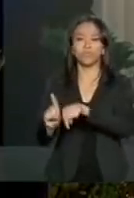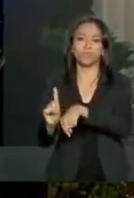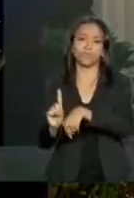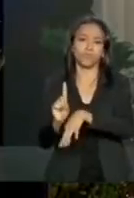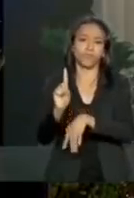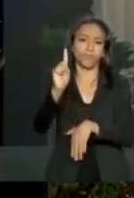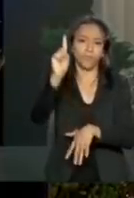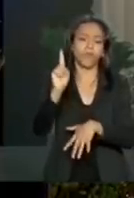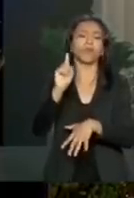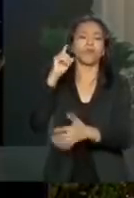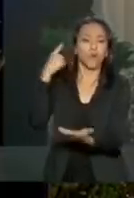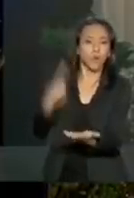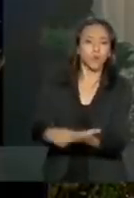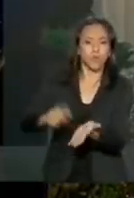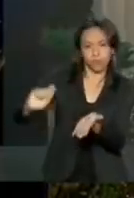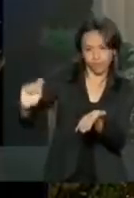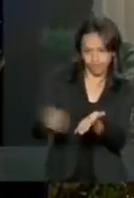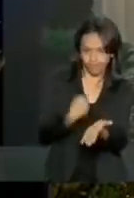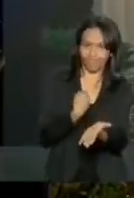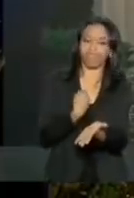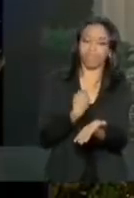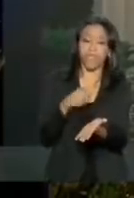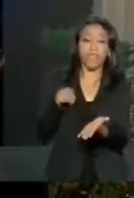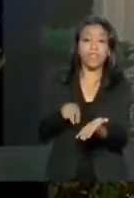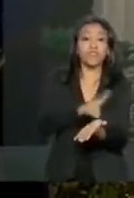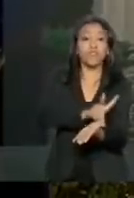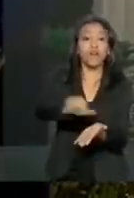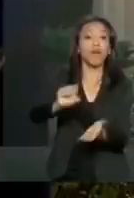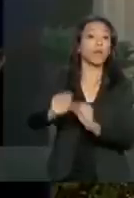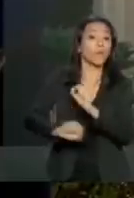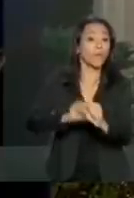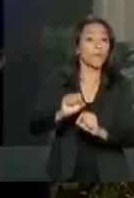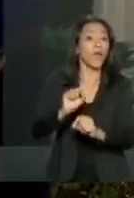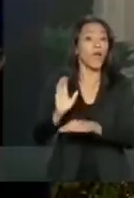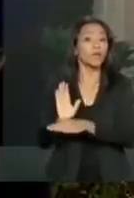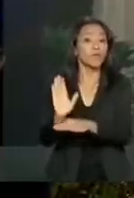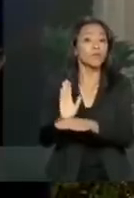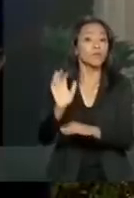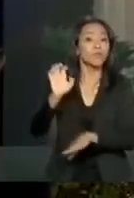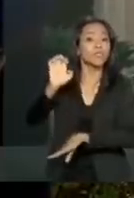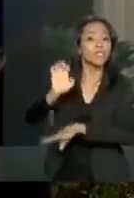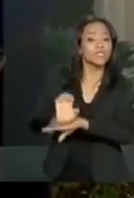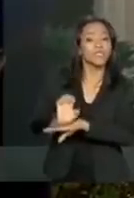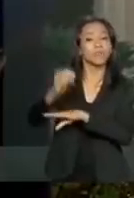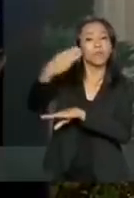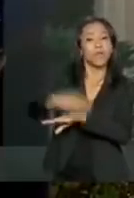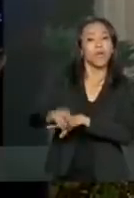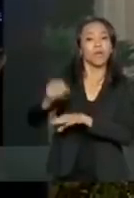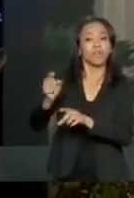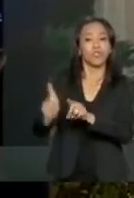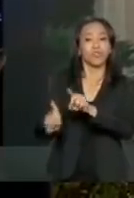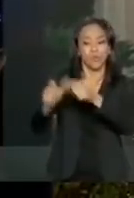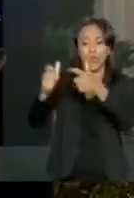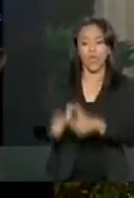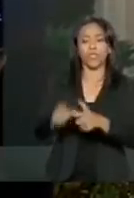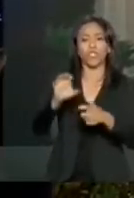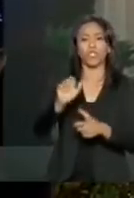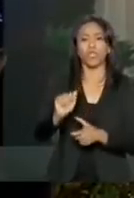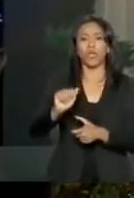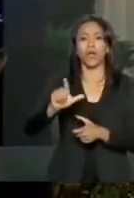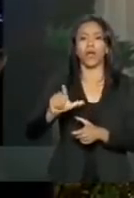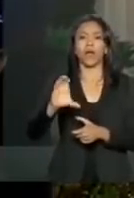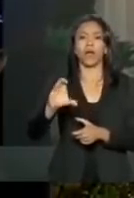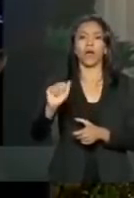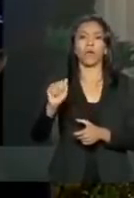salvaguardas tecnológicas, o que viabilizará o Centro de Lançamento de Alcântara. A cooperação militar também tem